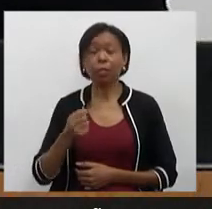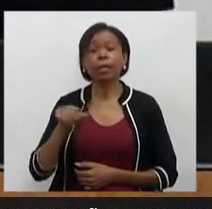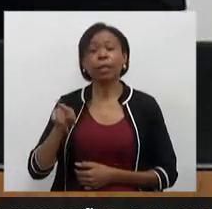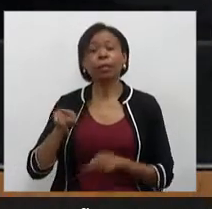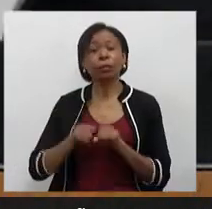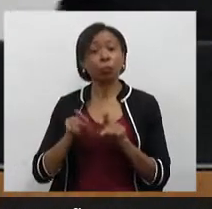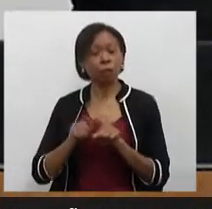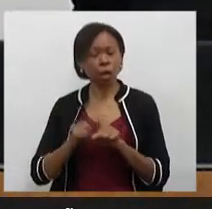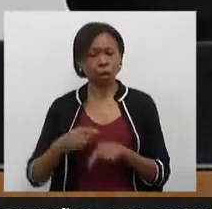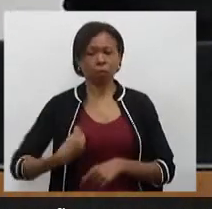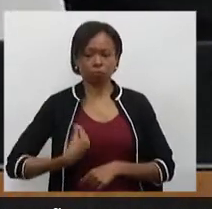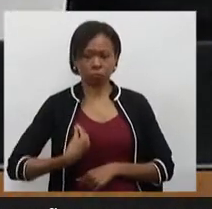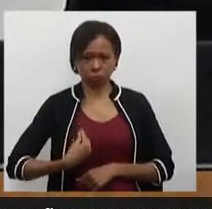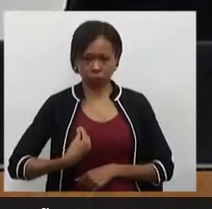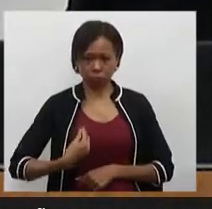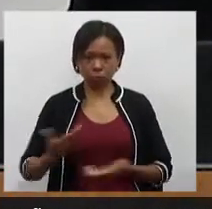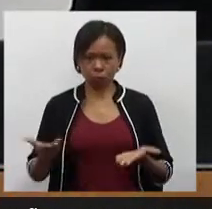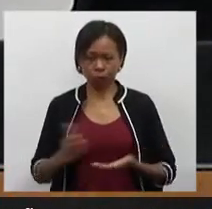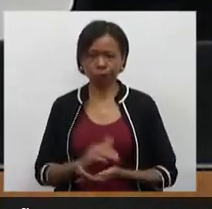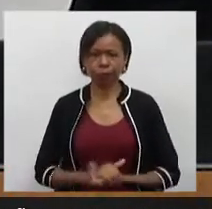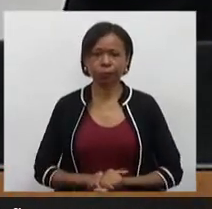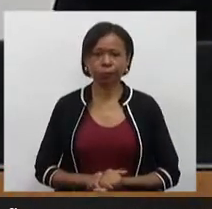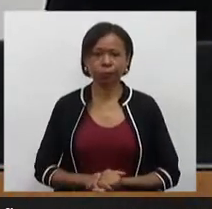A fala é sua, deputado.